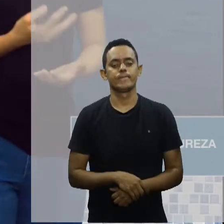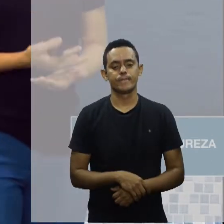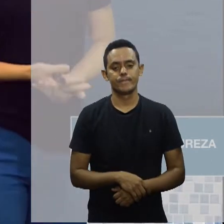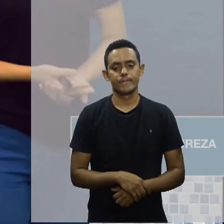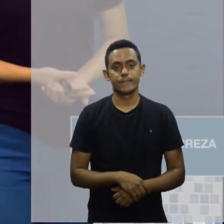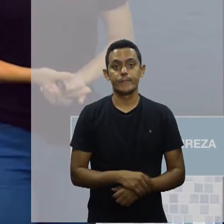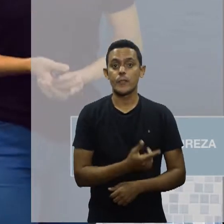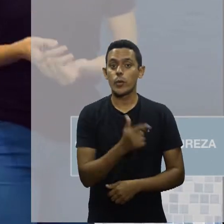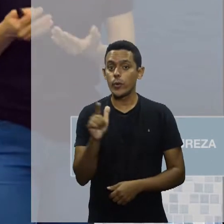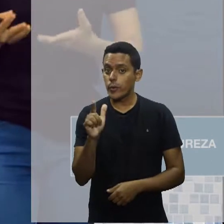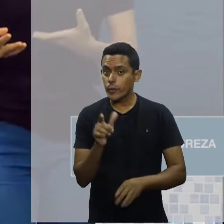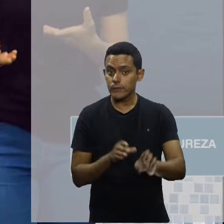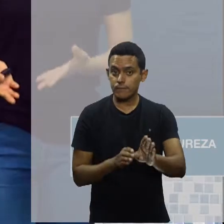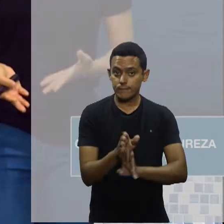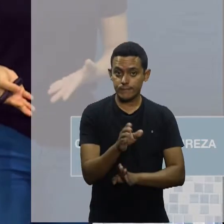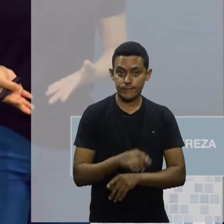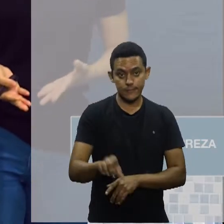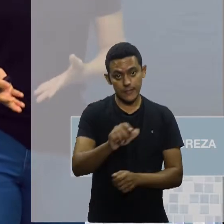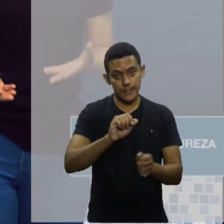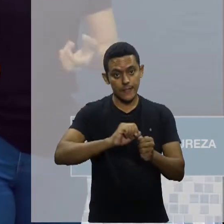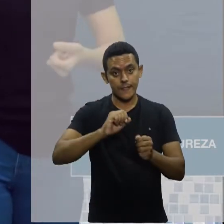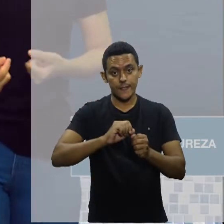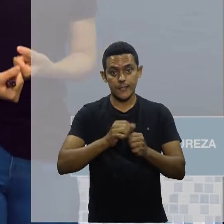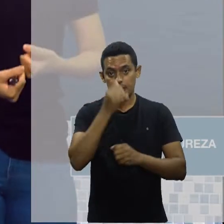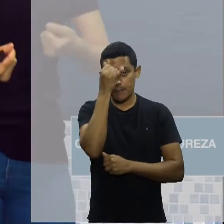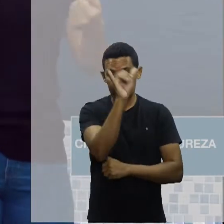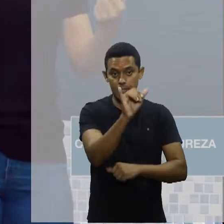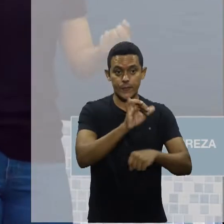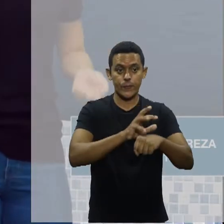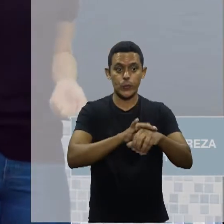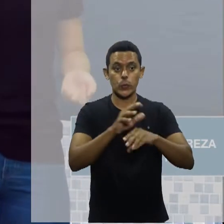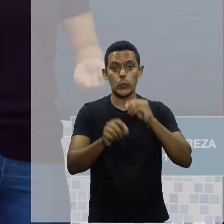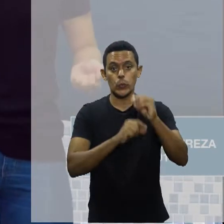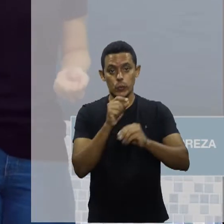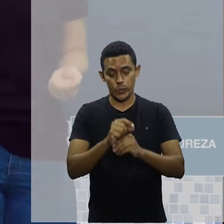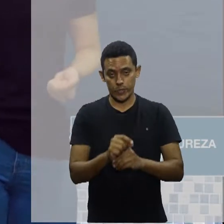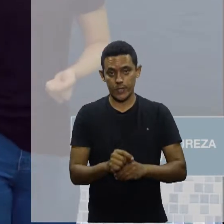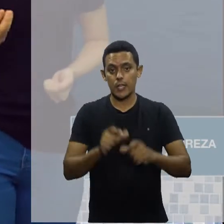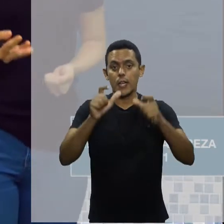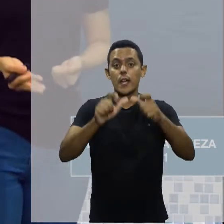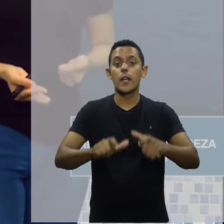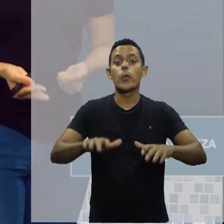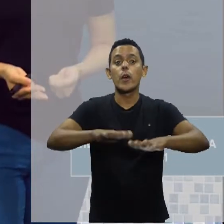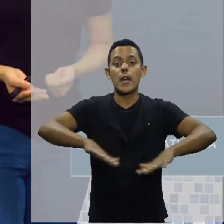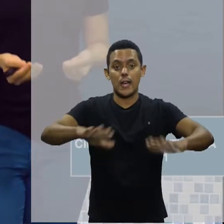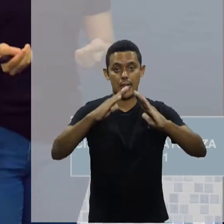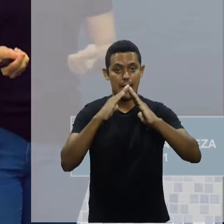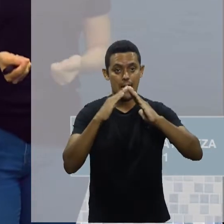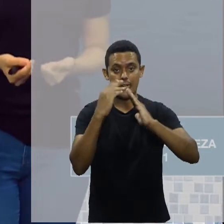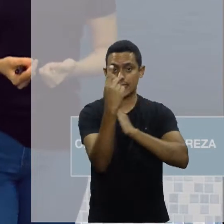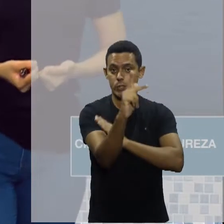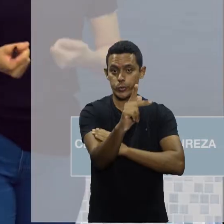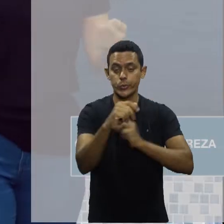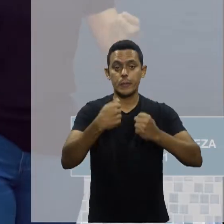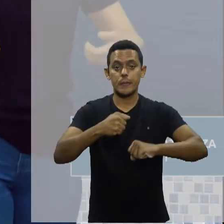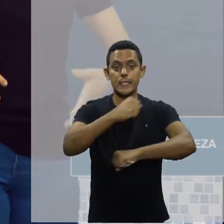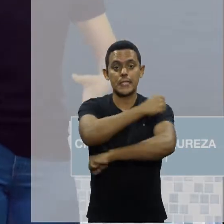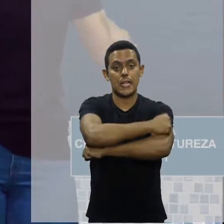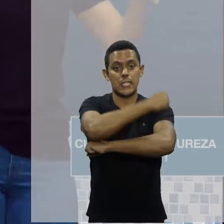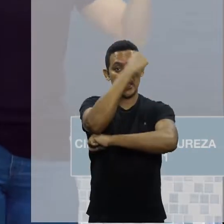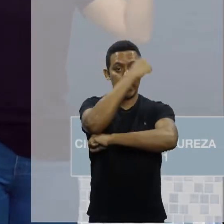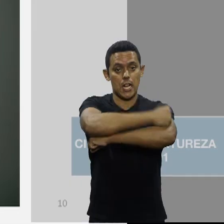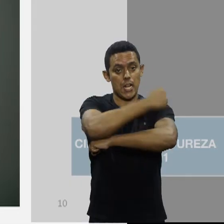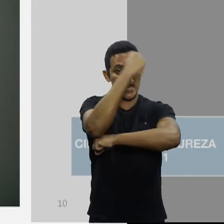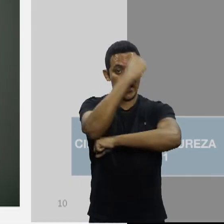uma outra medida que também é muito importante é deixar os ambientes bem ventilados. No slide 10, a gente vê a imagem de um